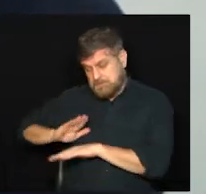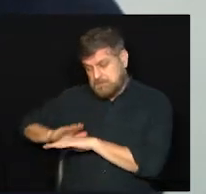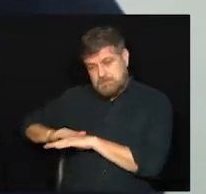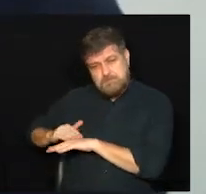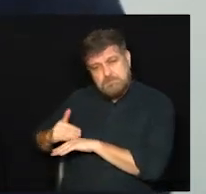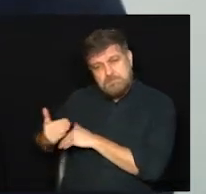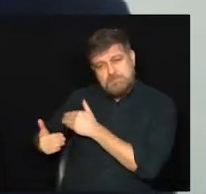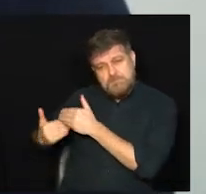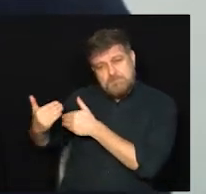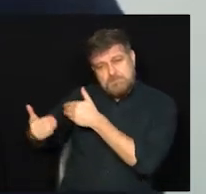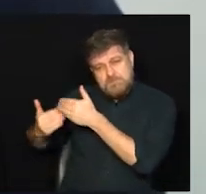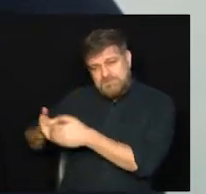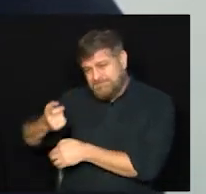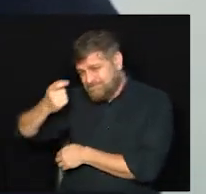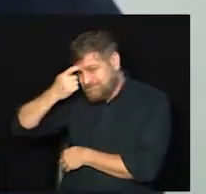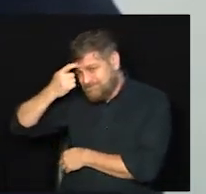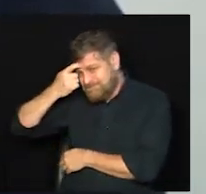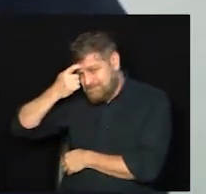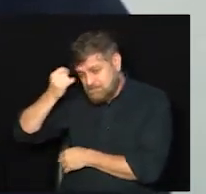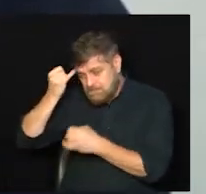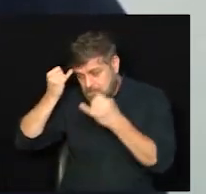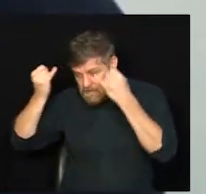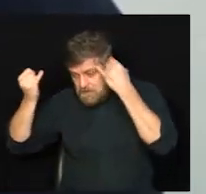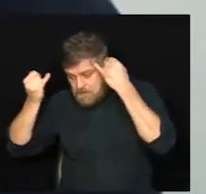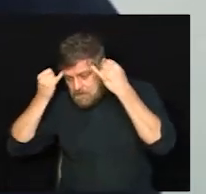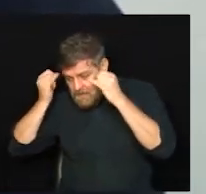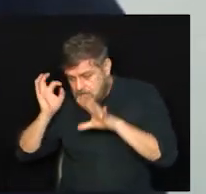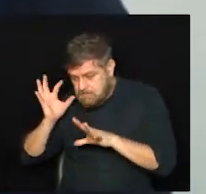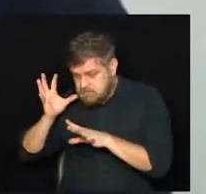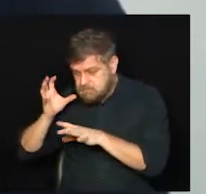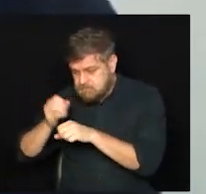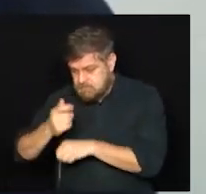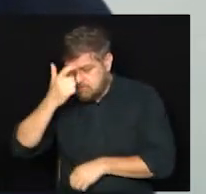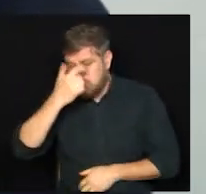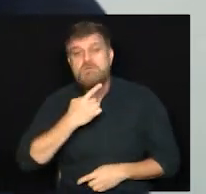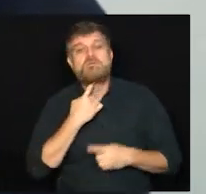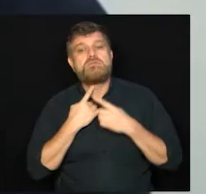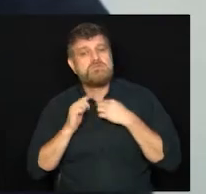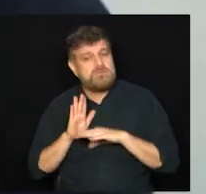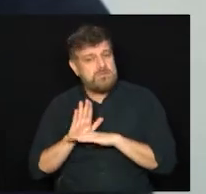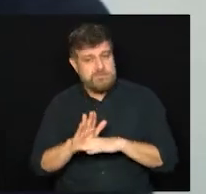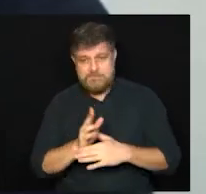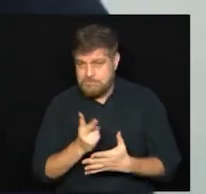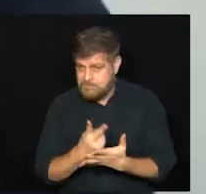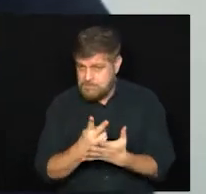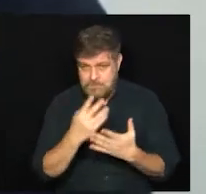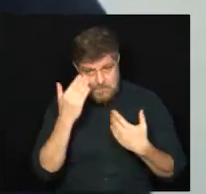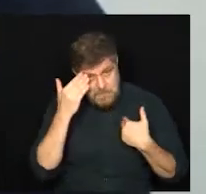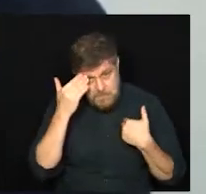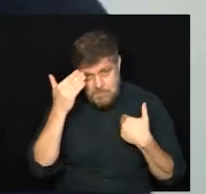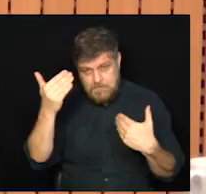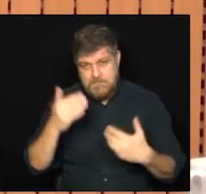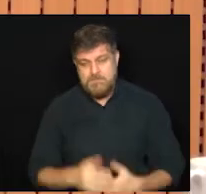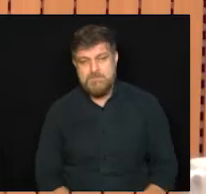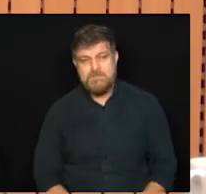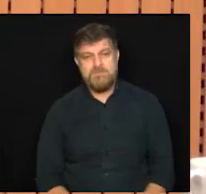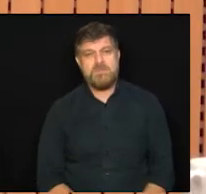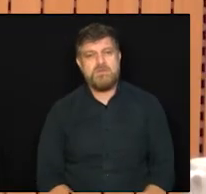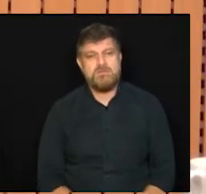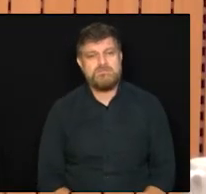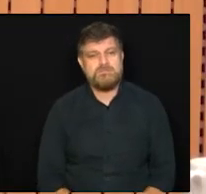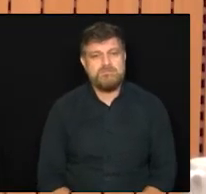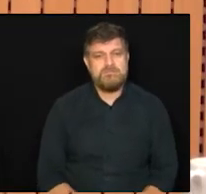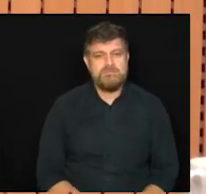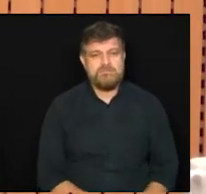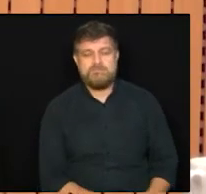um consenso, vai construindo as ideias. Então, fico à disposição e muito obrigado. Nós é que agradecemos.